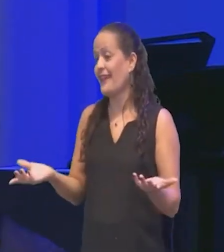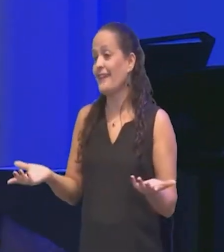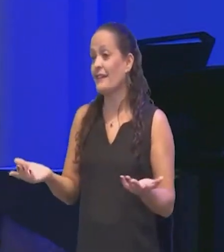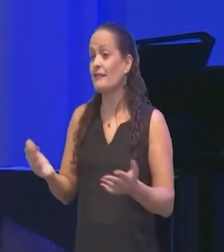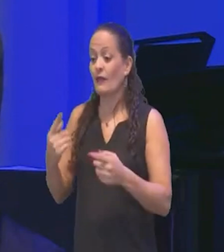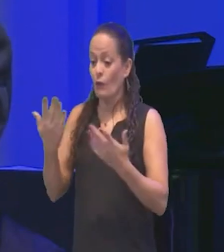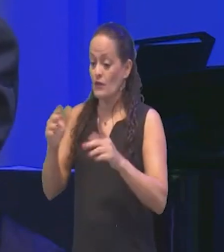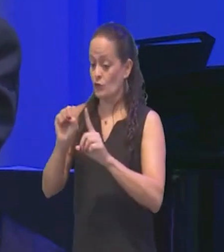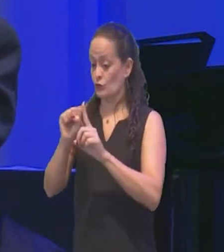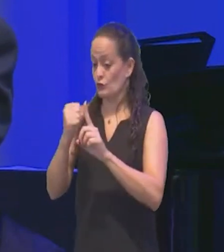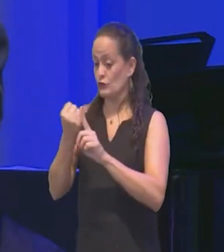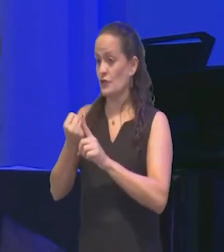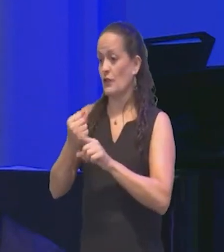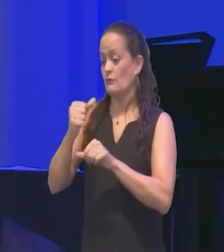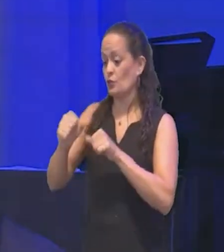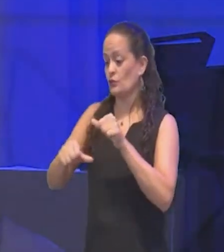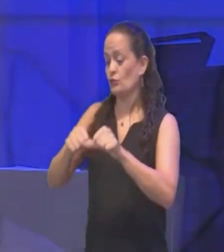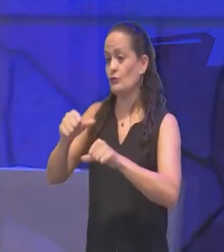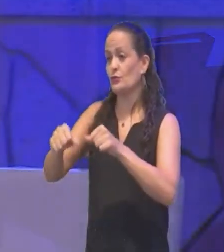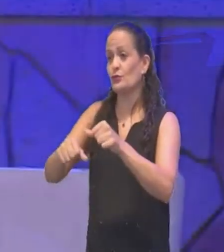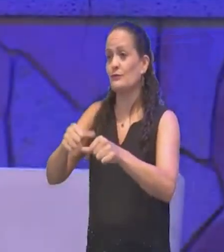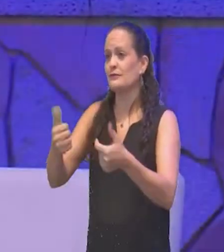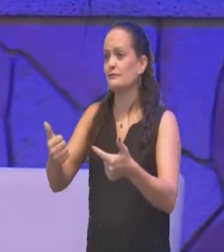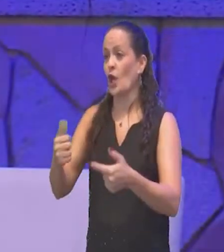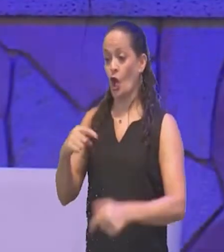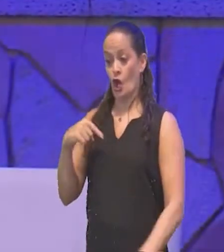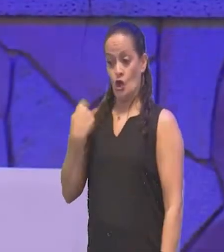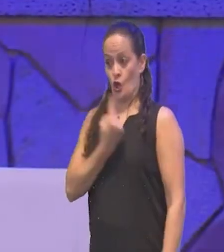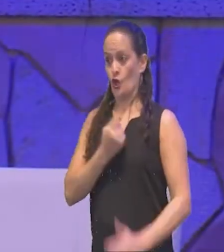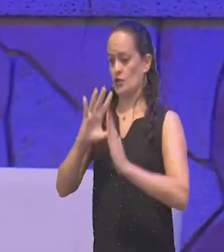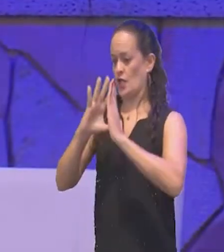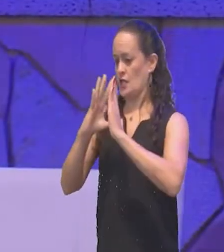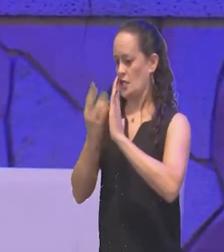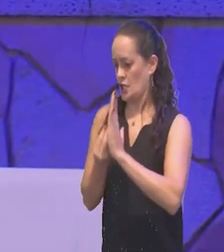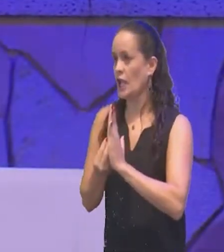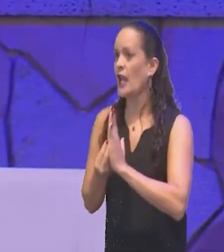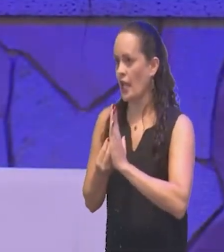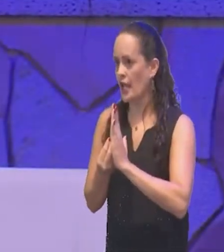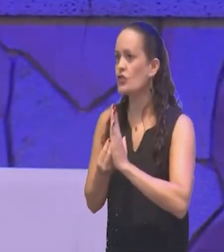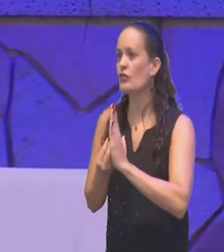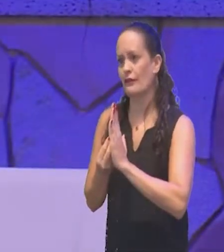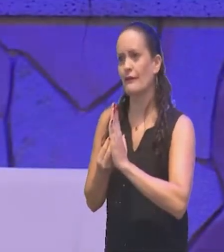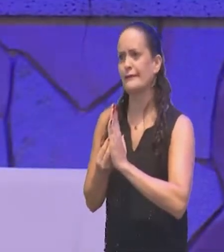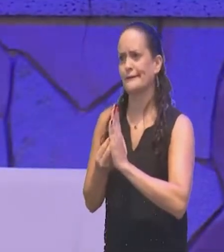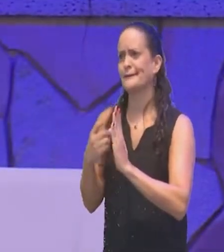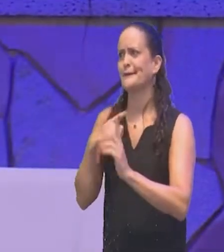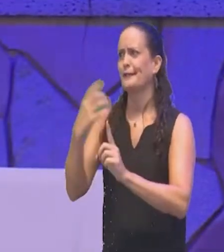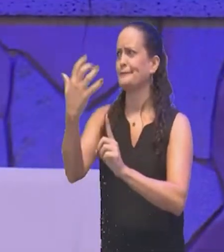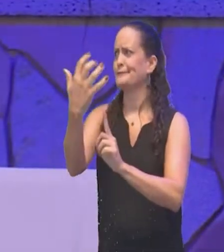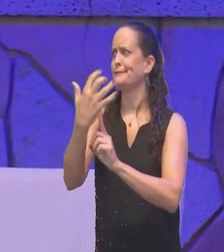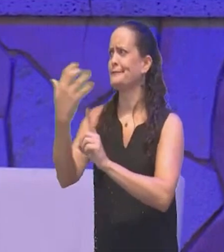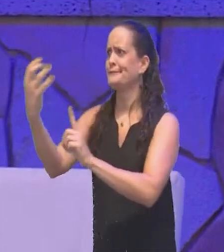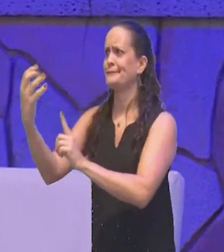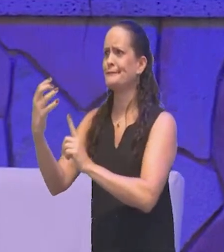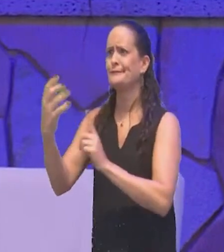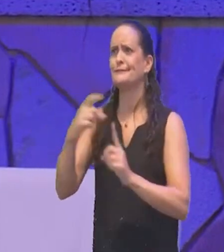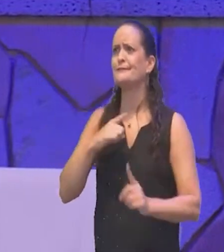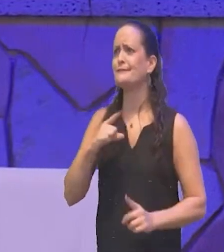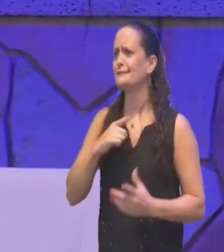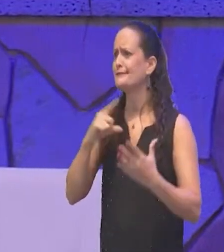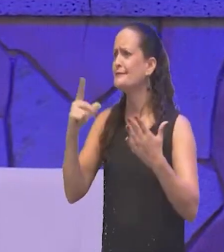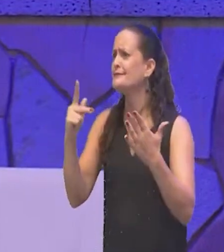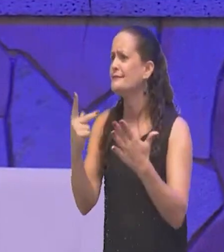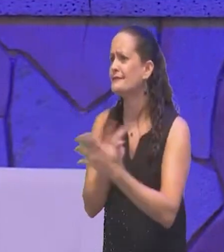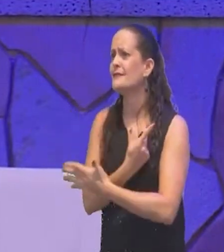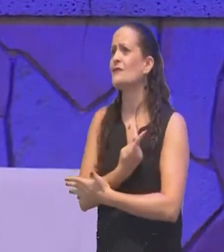na sociedade, nós como igreja, obviamente, também estamos sendo afetados por este novo tempo, ou